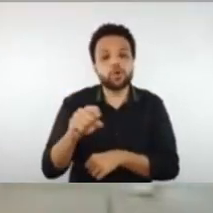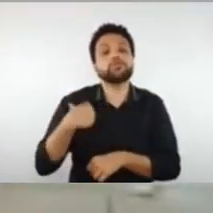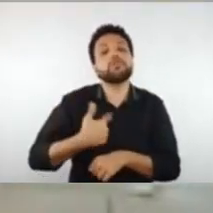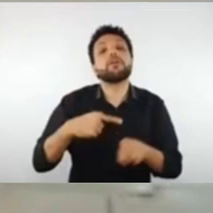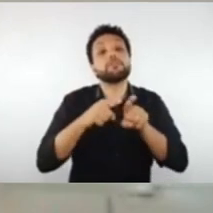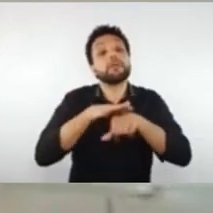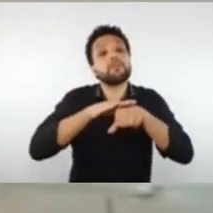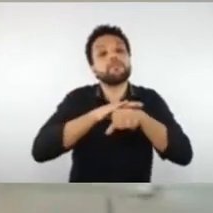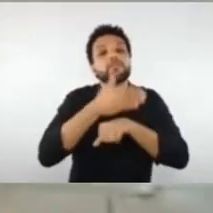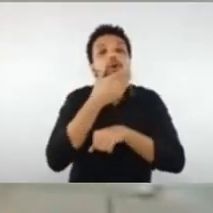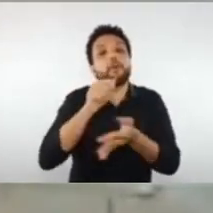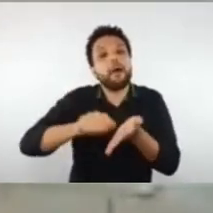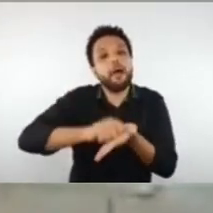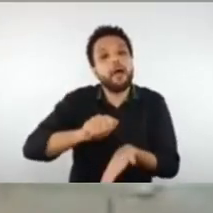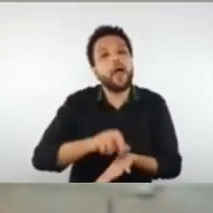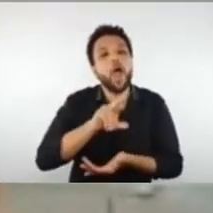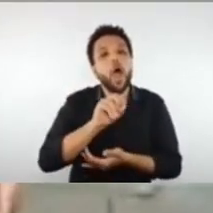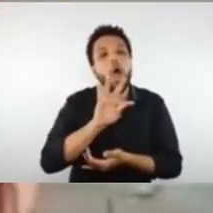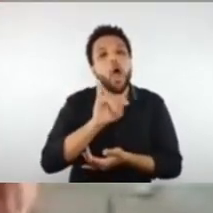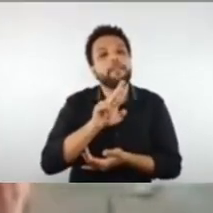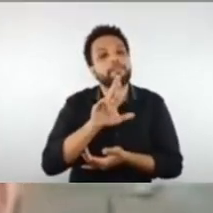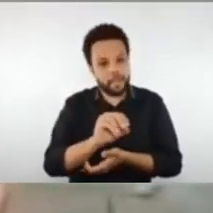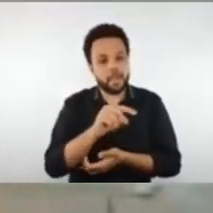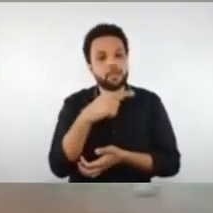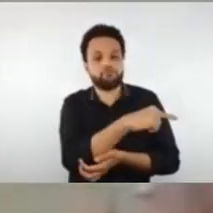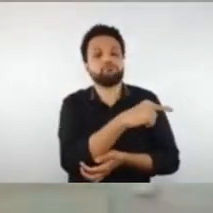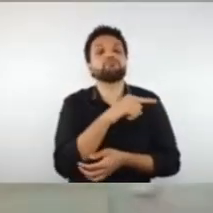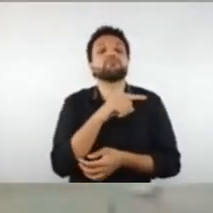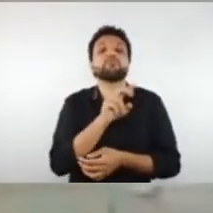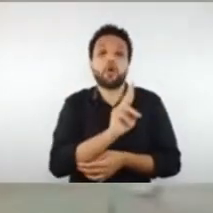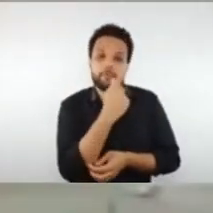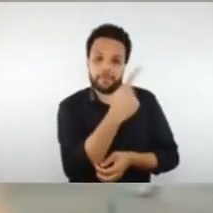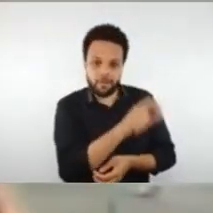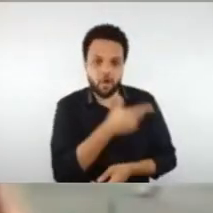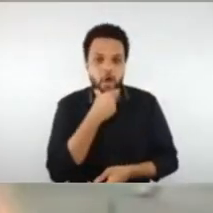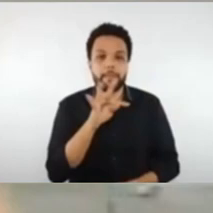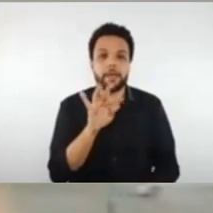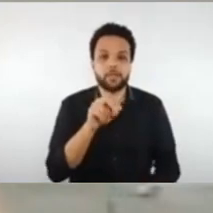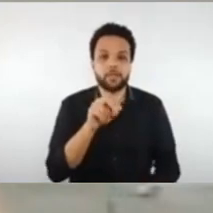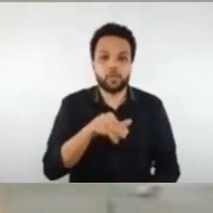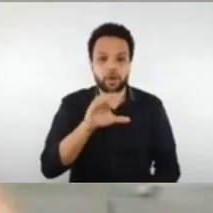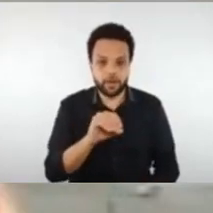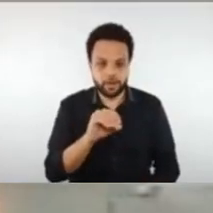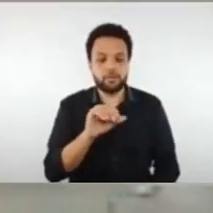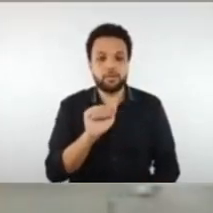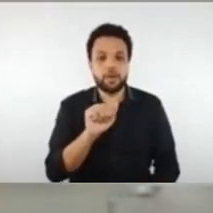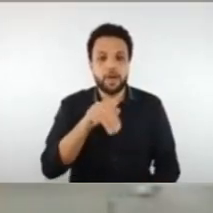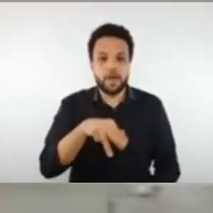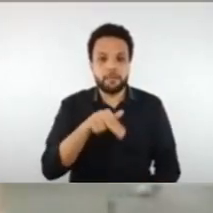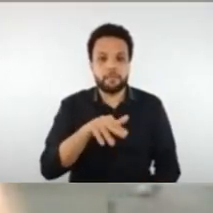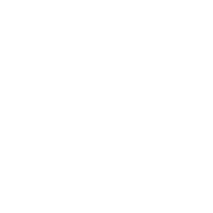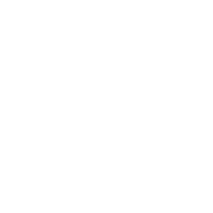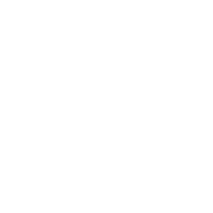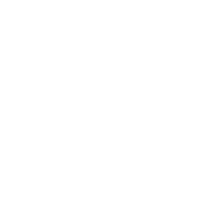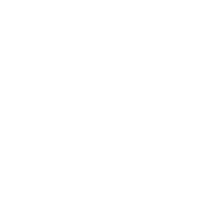Tunico Amâncio, e o filme, na verdade, o filme da Lúcia, é baseado na tese de doutorado